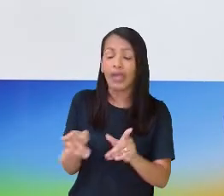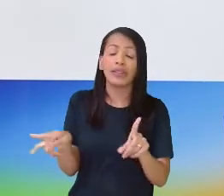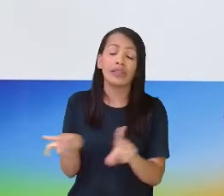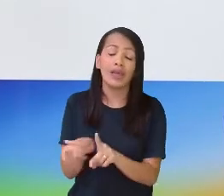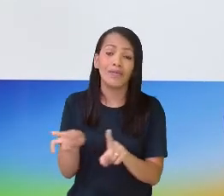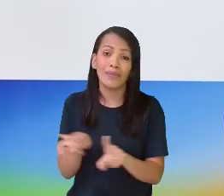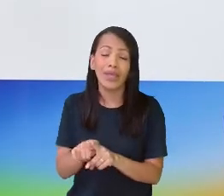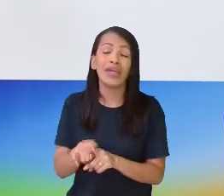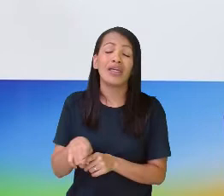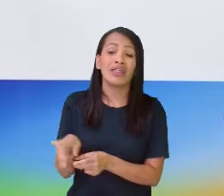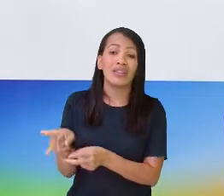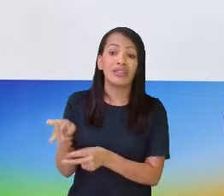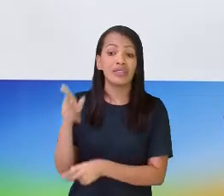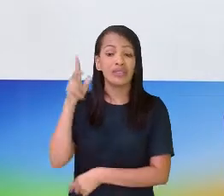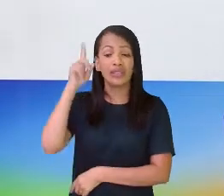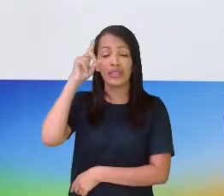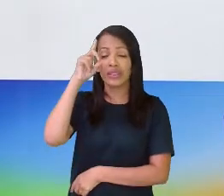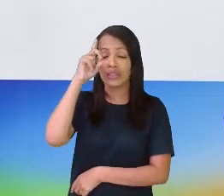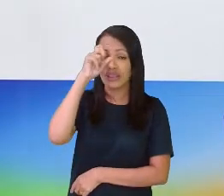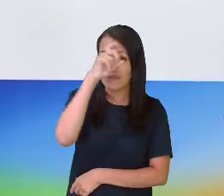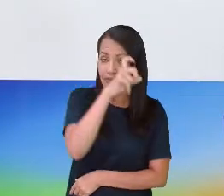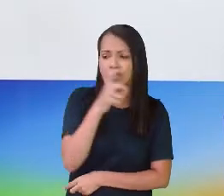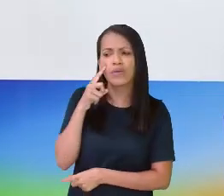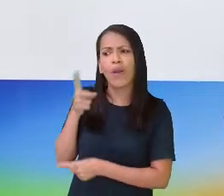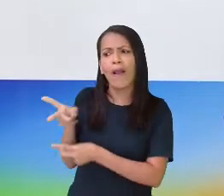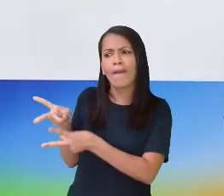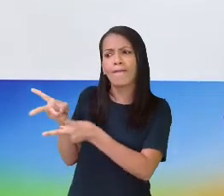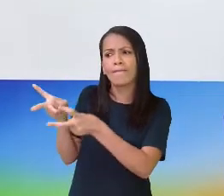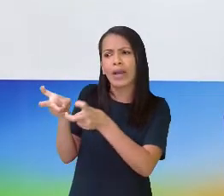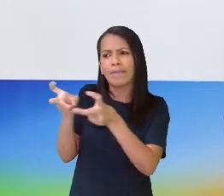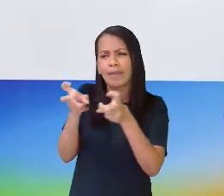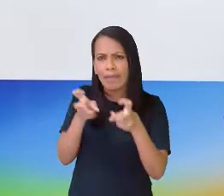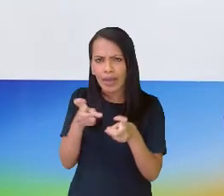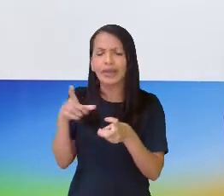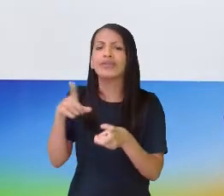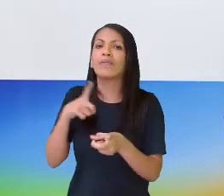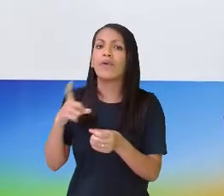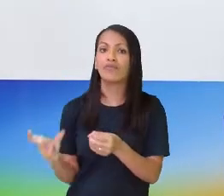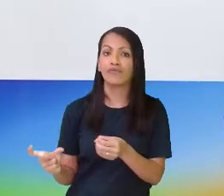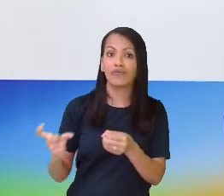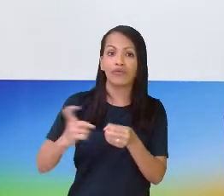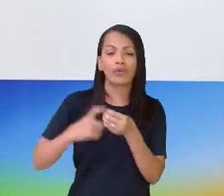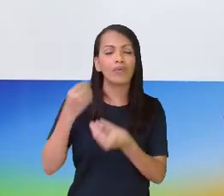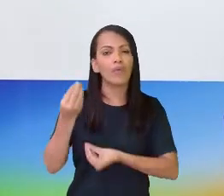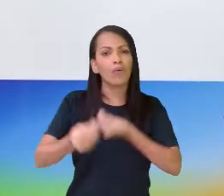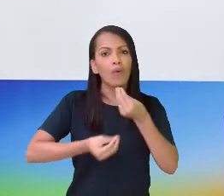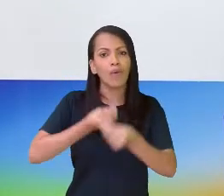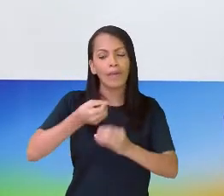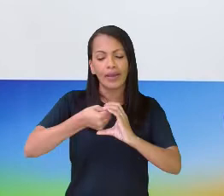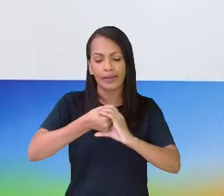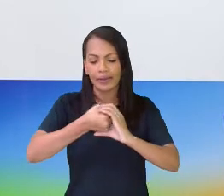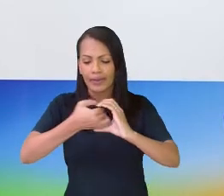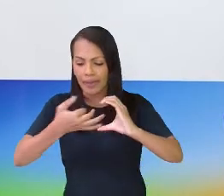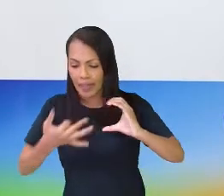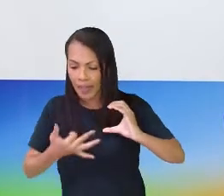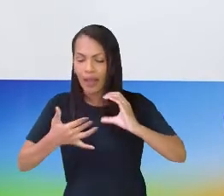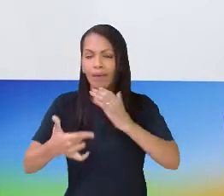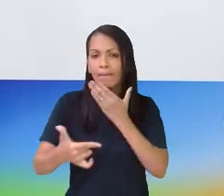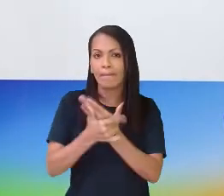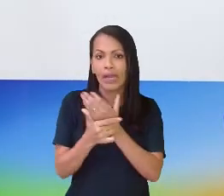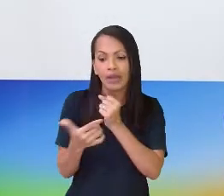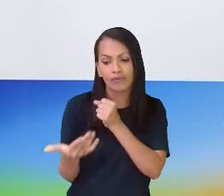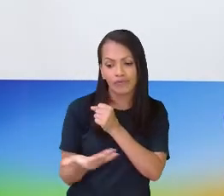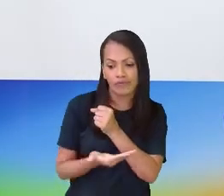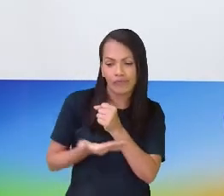percepção. Então, retomamos, né, essas características fundamentais do funcionamento, fundamentais e